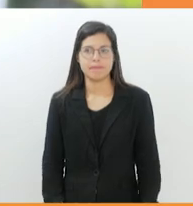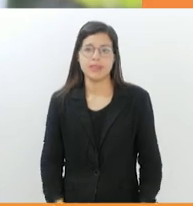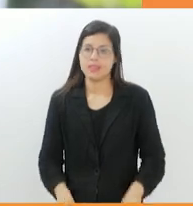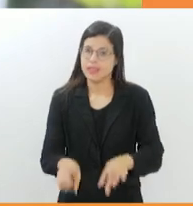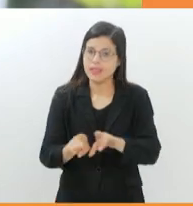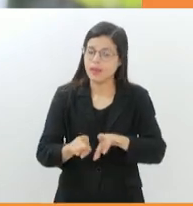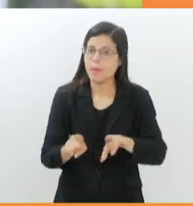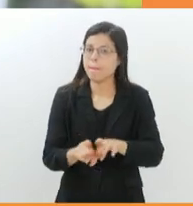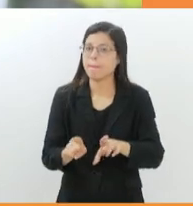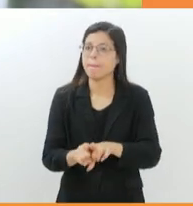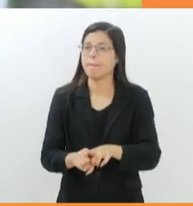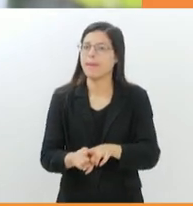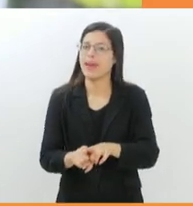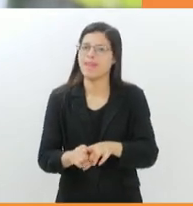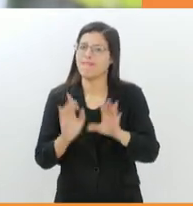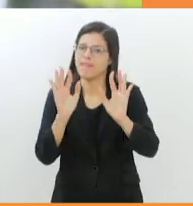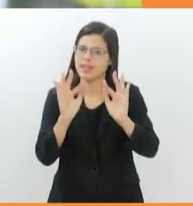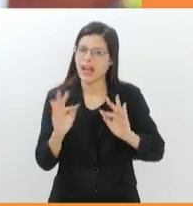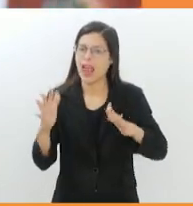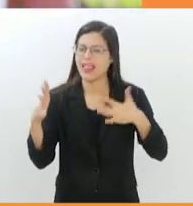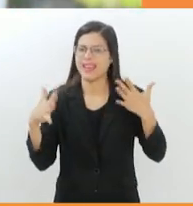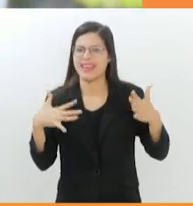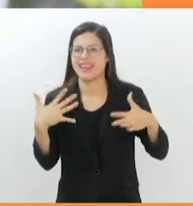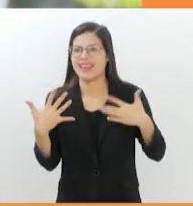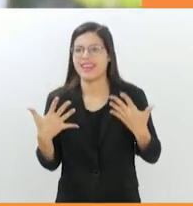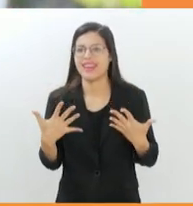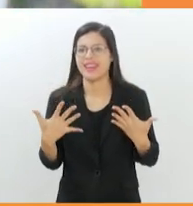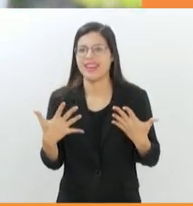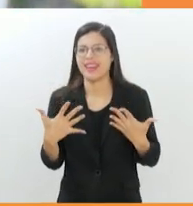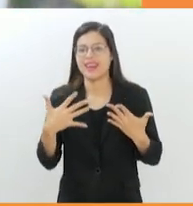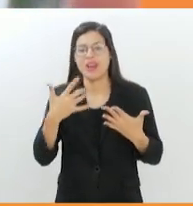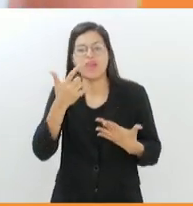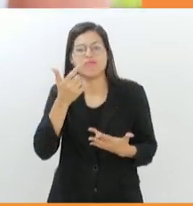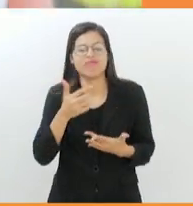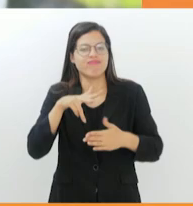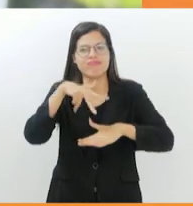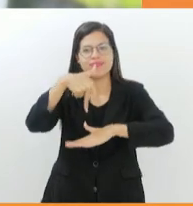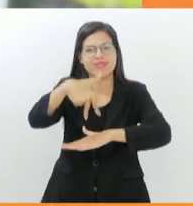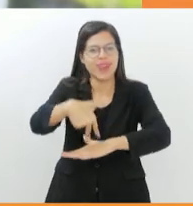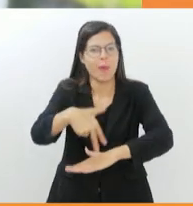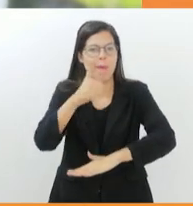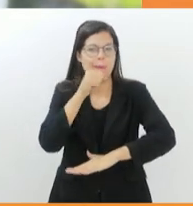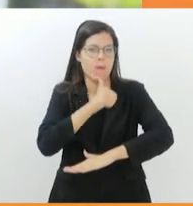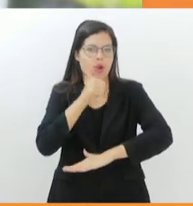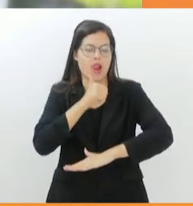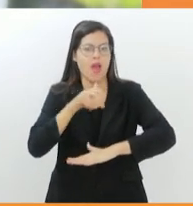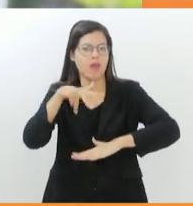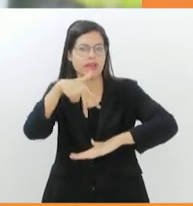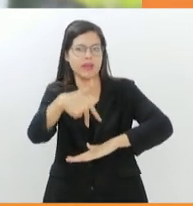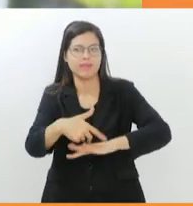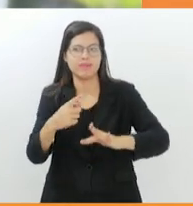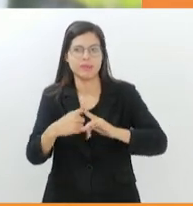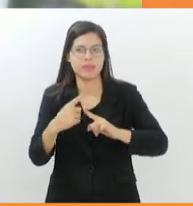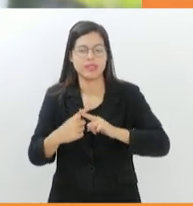alegrias, de ganhos, né, do, o meu lugar enquanto mulher. Eu estou aqui porque desde